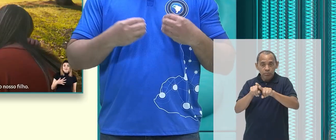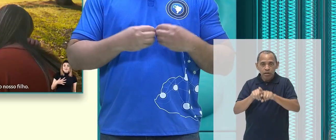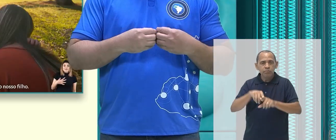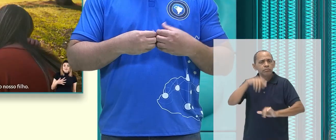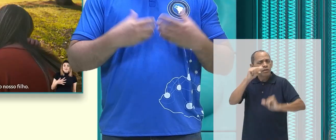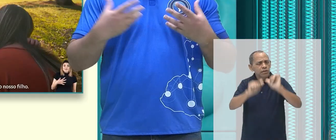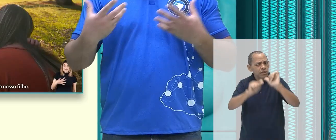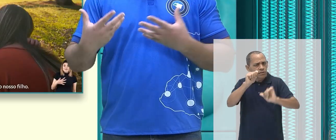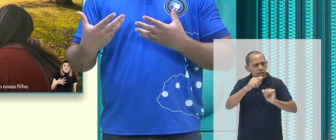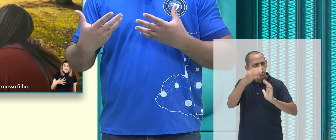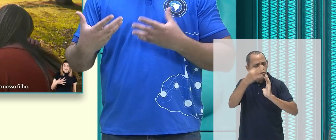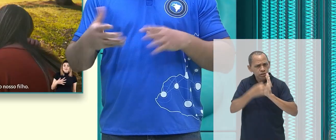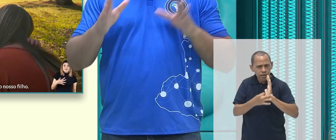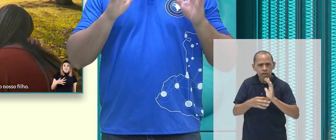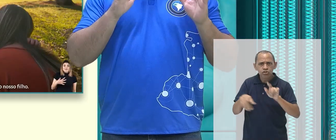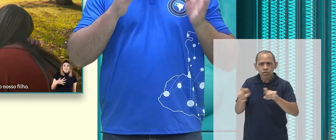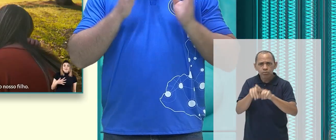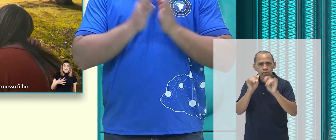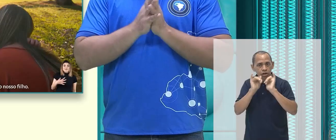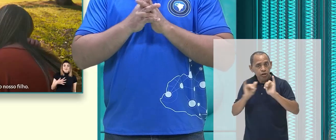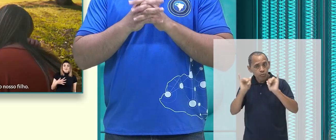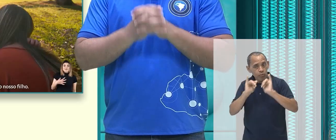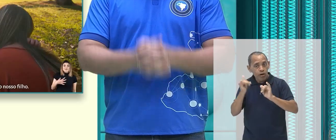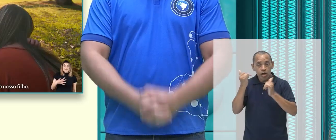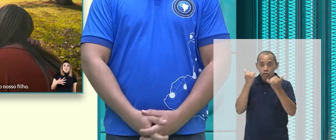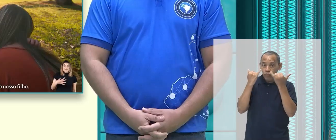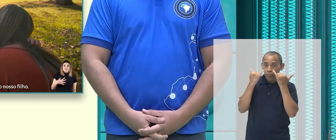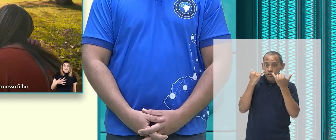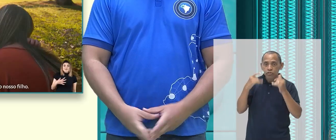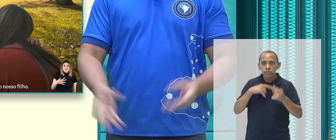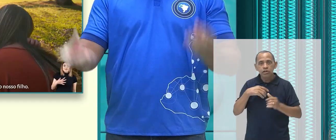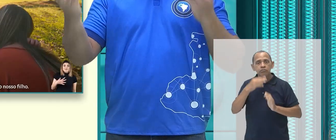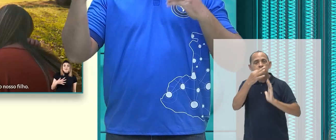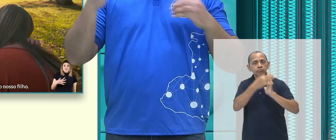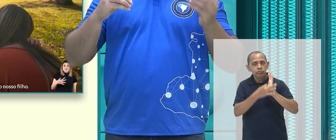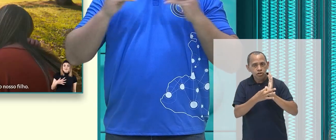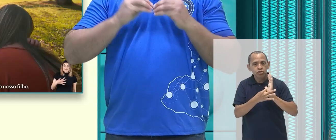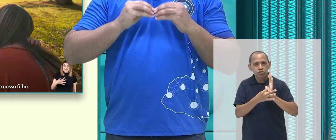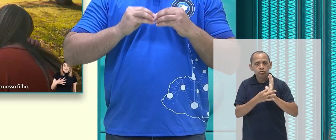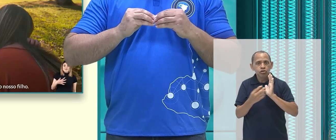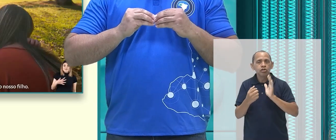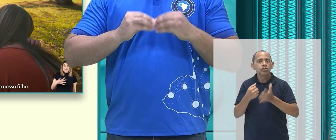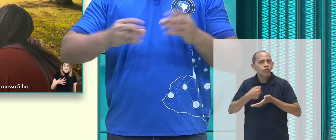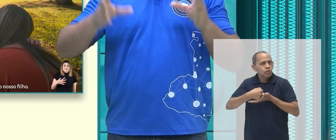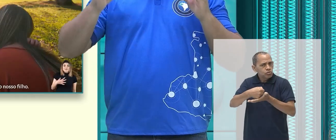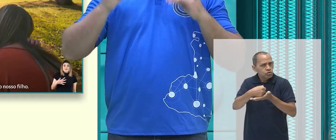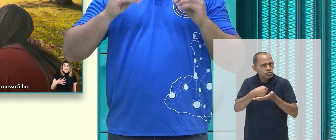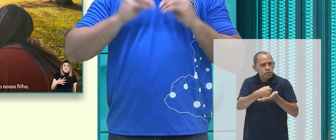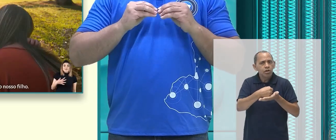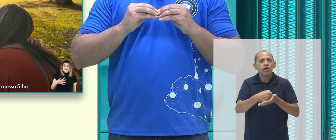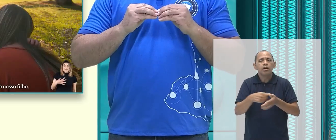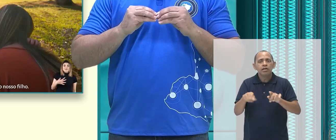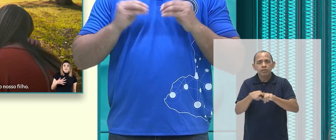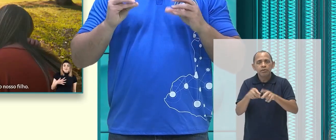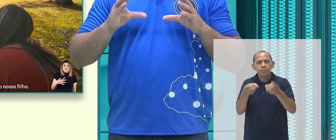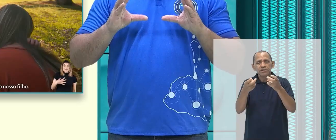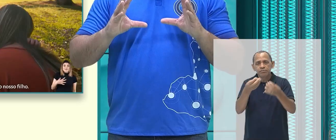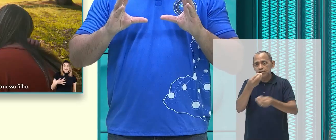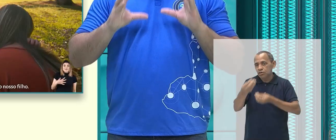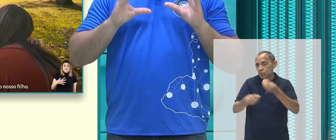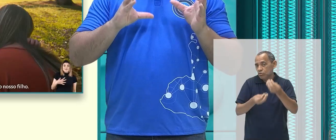texto, analisando essa propaganda, temos um textinho aqui que vai reforçar para a gente nos ajudar a